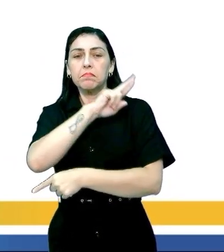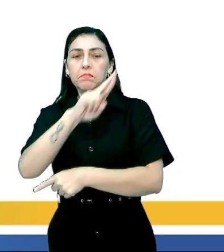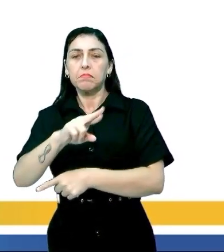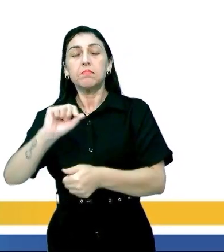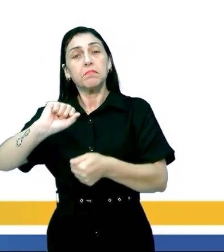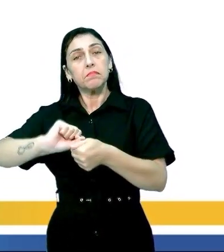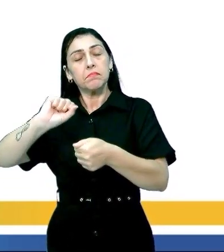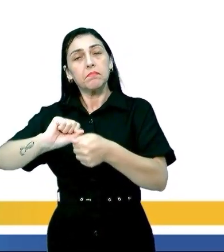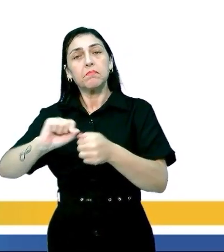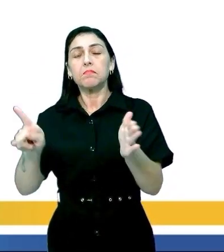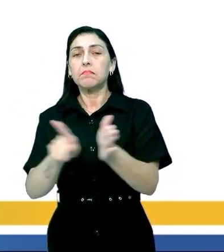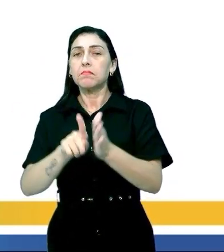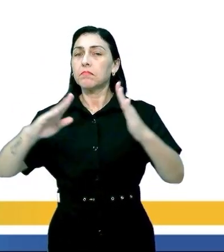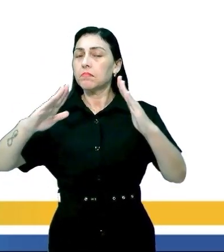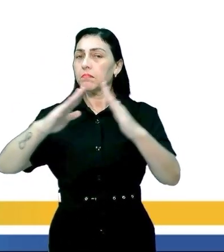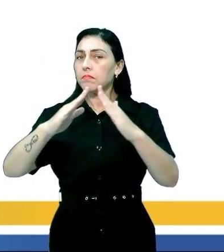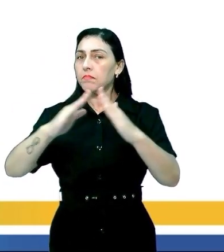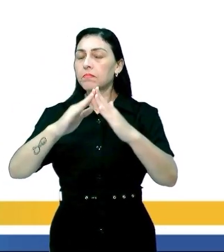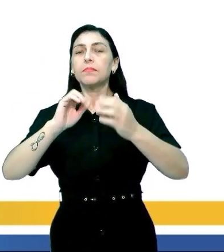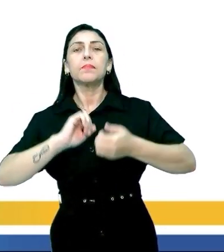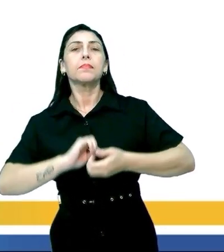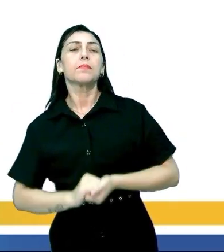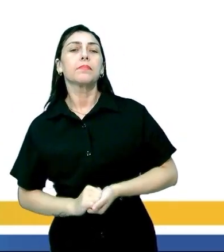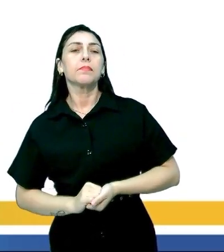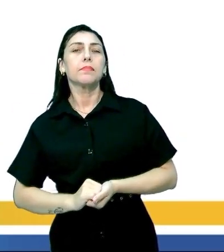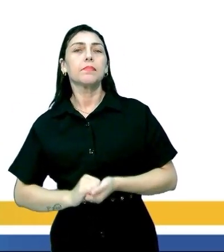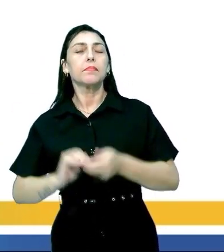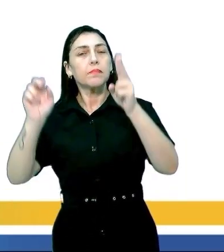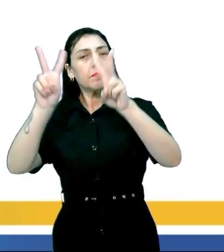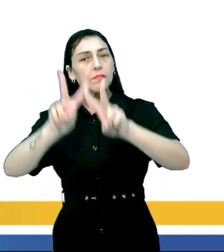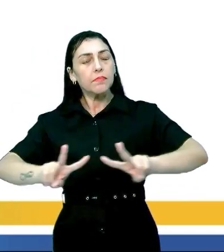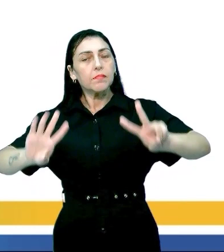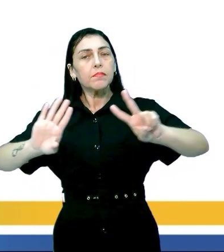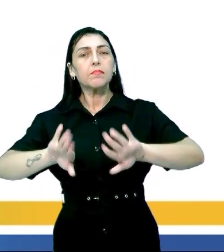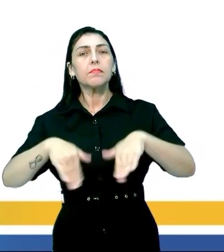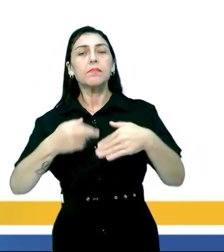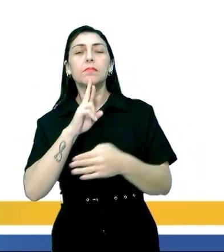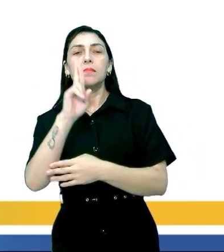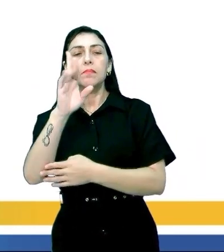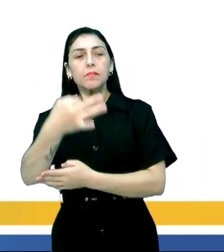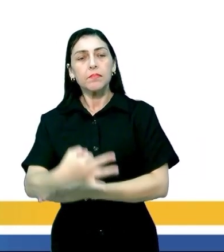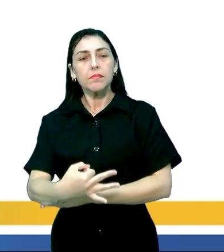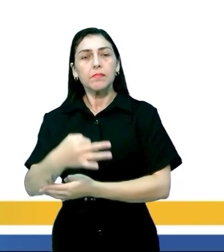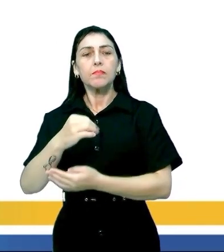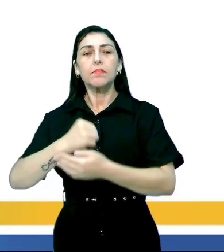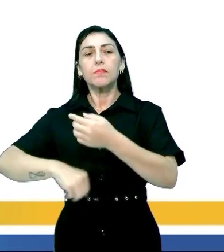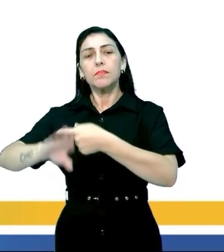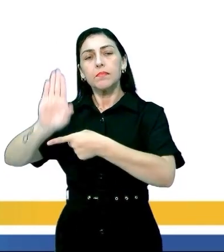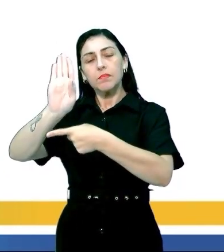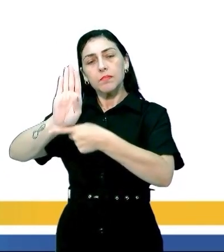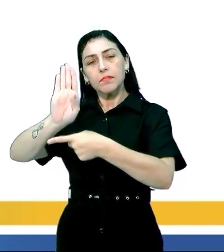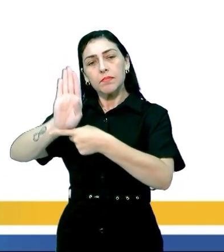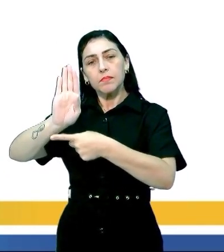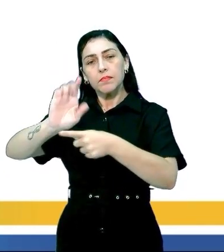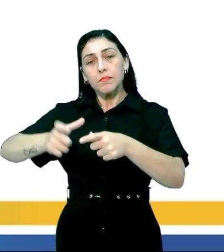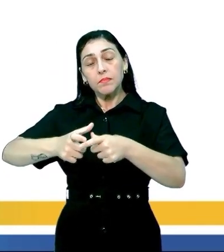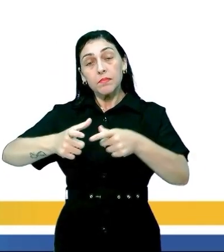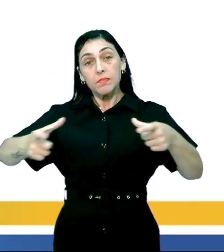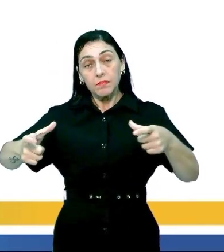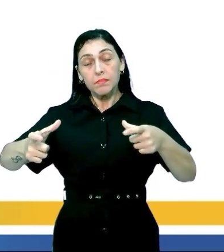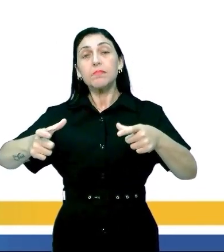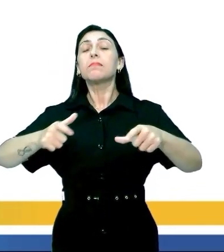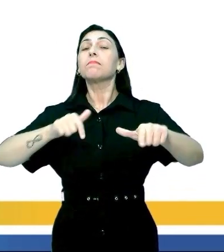de afazeres domésticos. Vamos visualizar qual a alternativa correta? Está expressa na letra